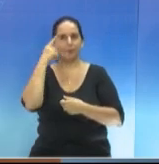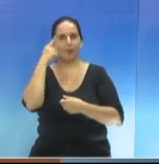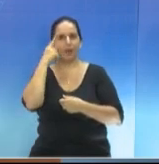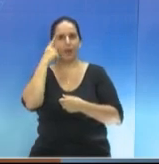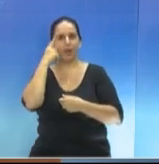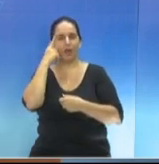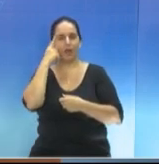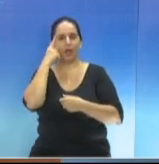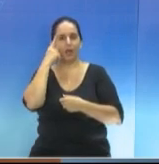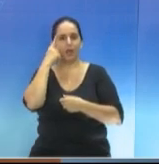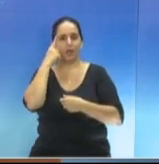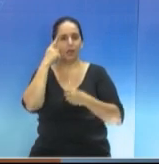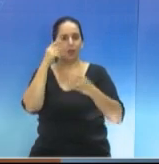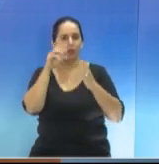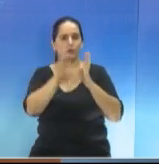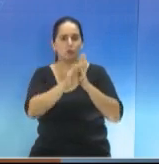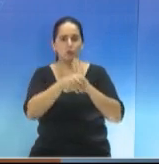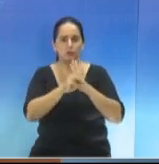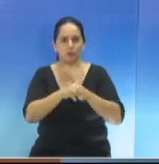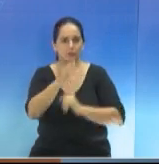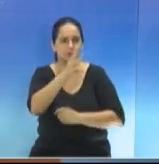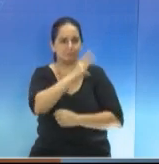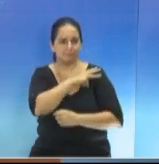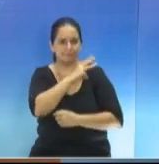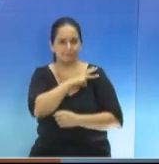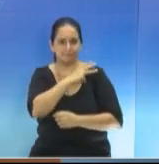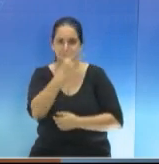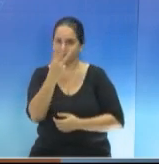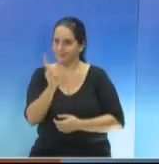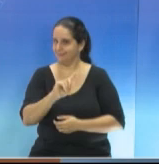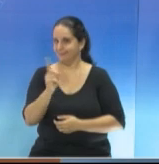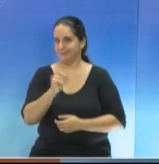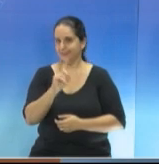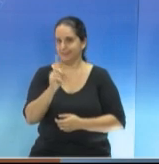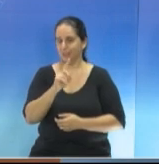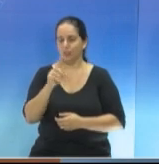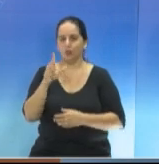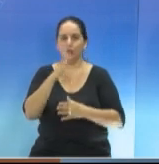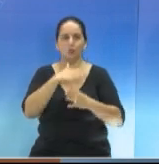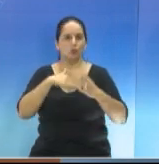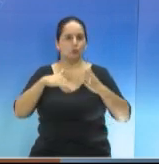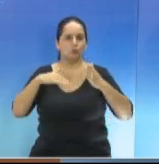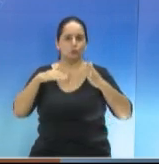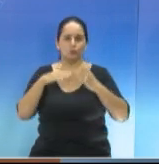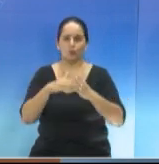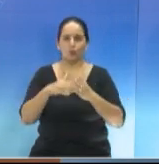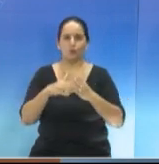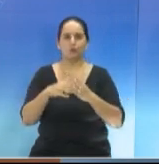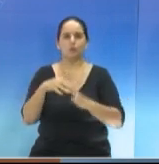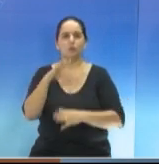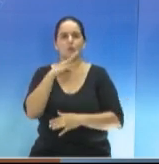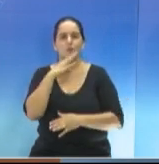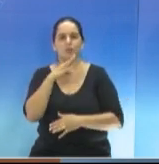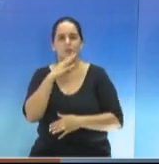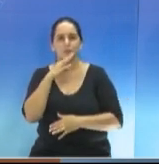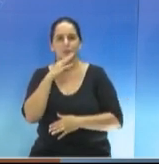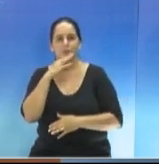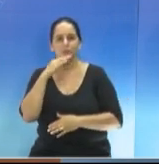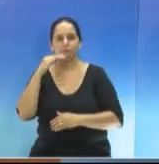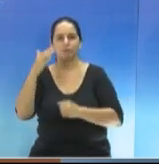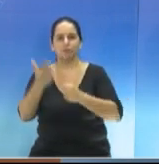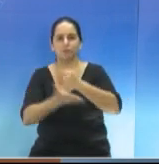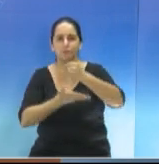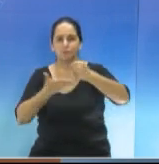vocês não pensem, só os conteúdos da terceira série que vão cair, não. Na verdade, é toda a sua bagagem